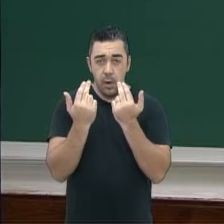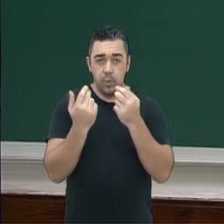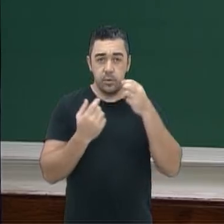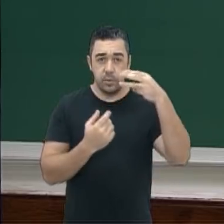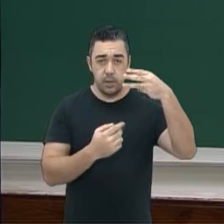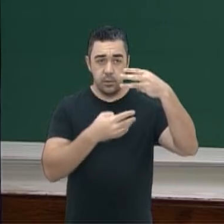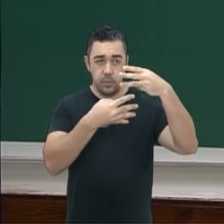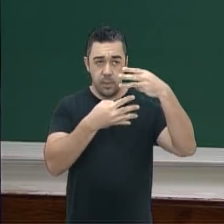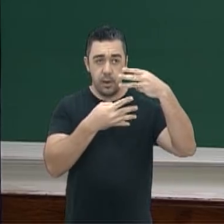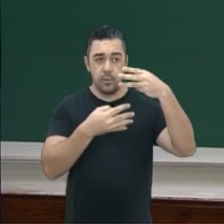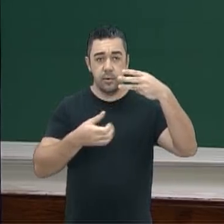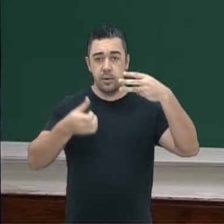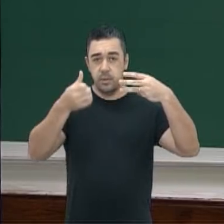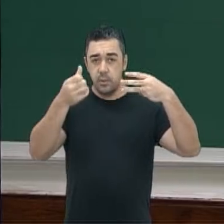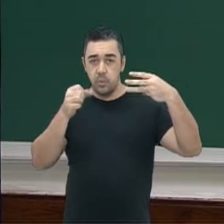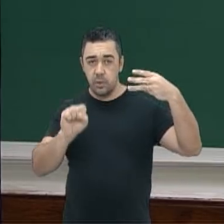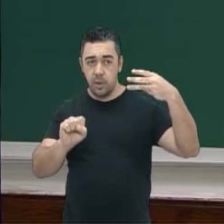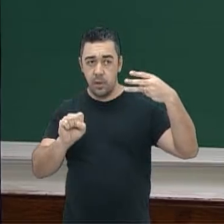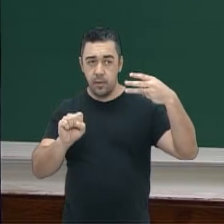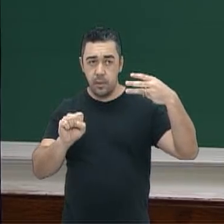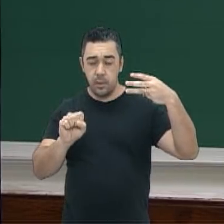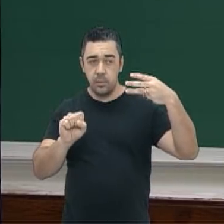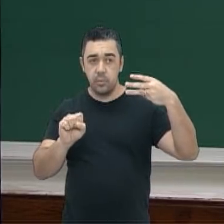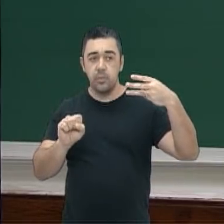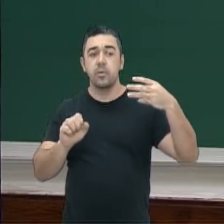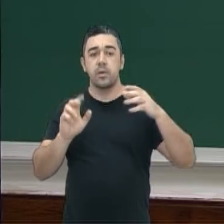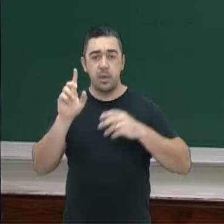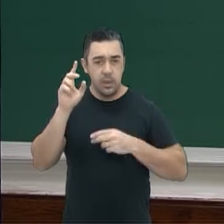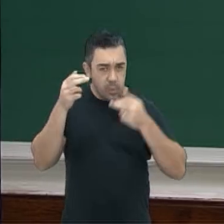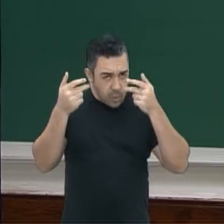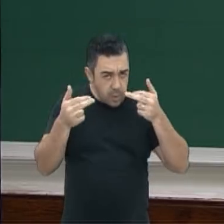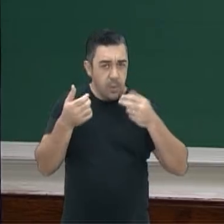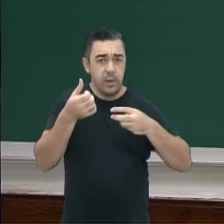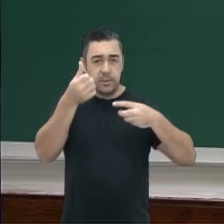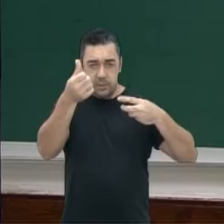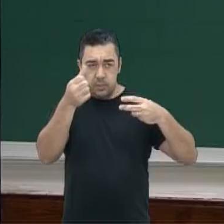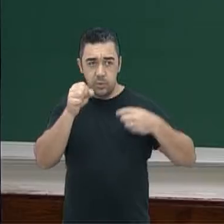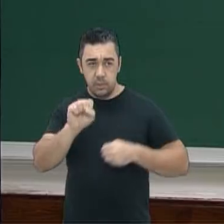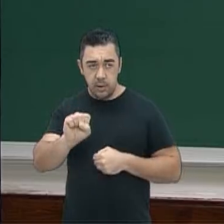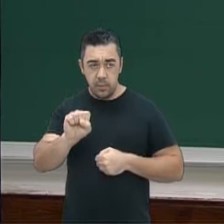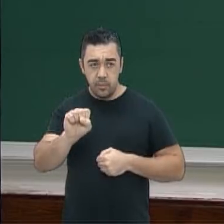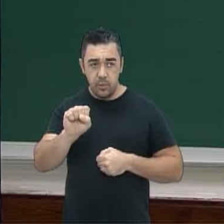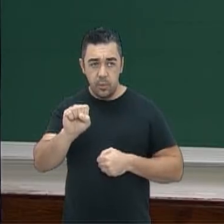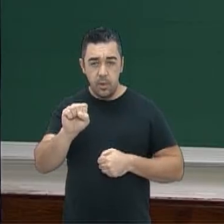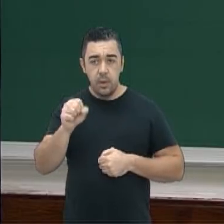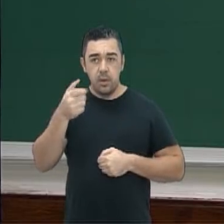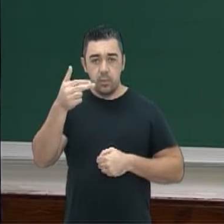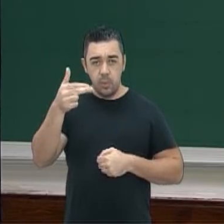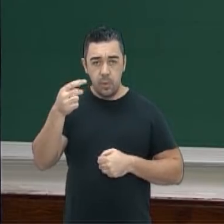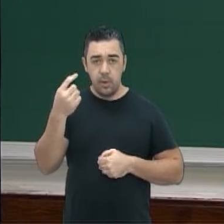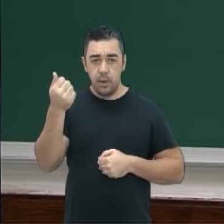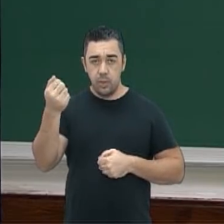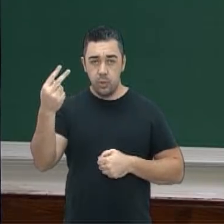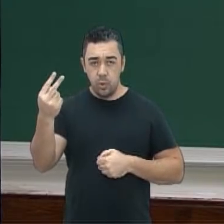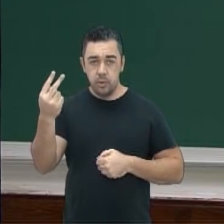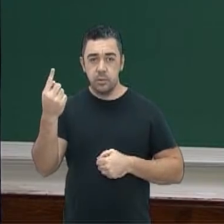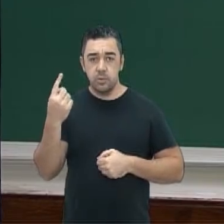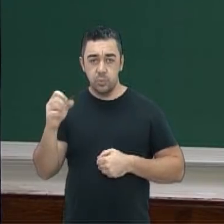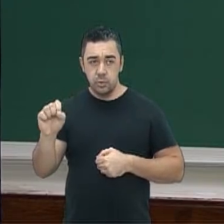verdadeira ou ela é falsa? 3/4 é igual a 6/8? É igual